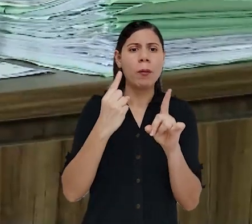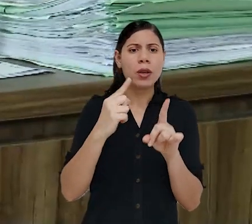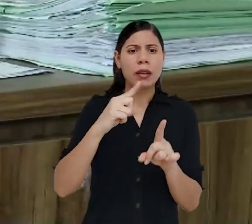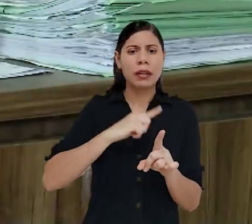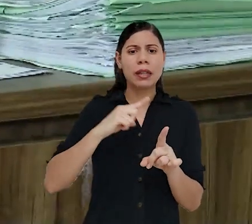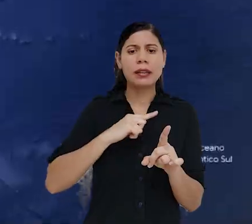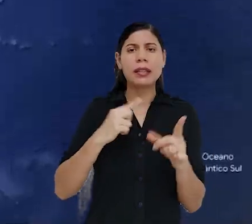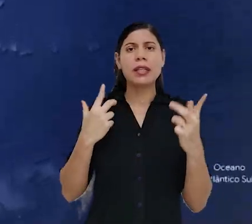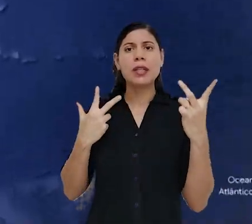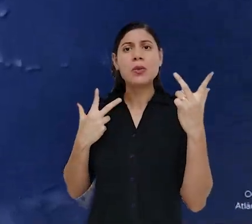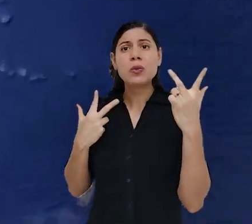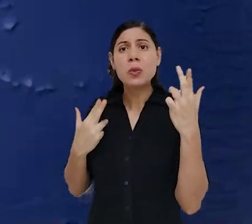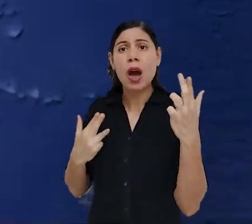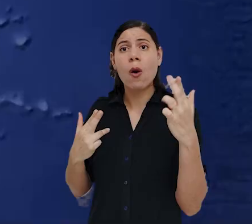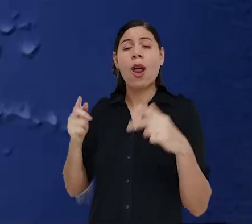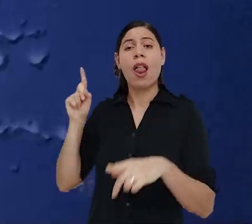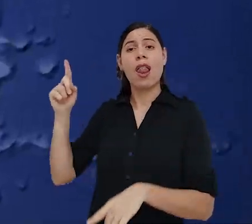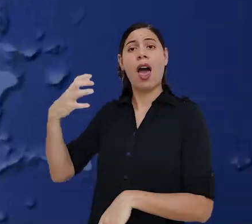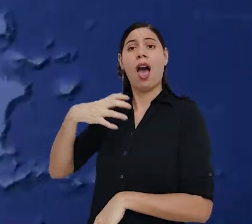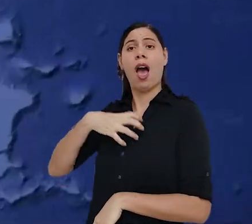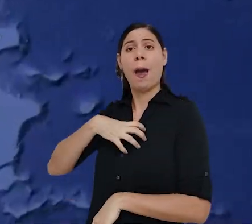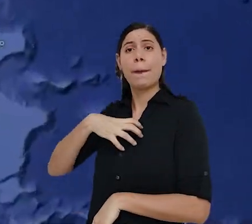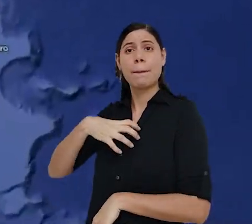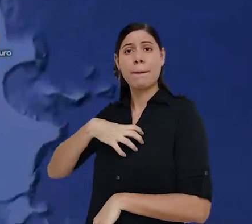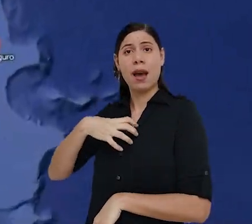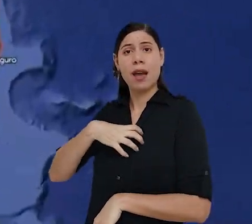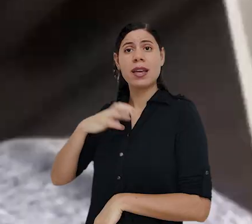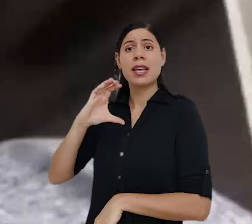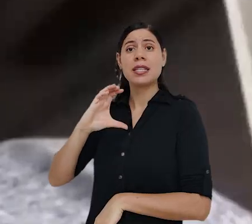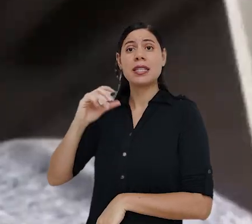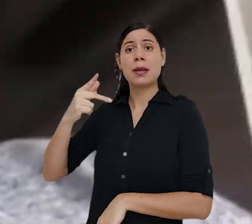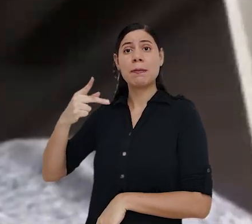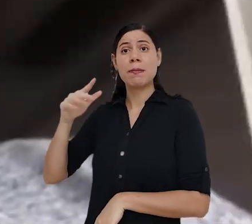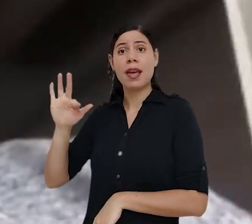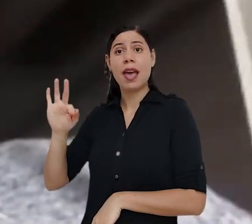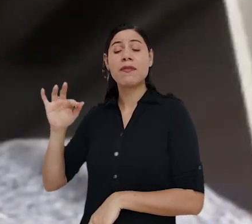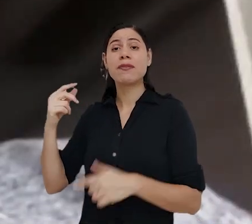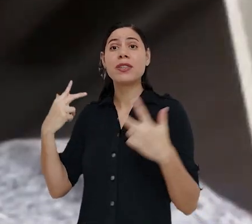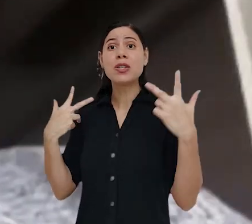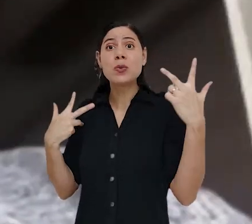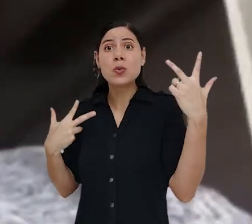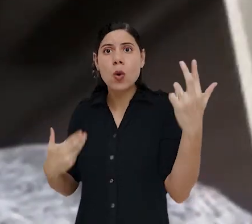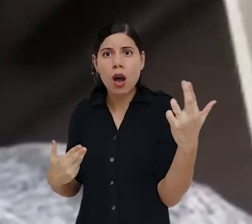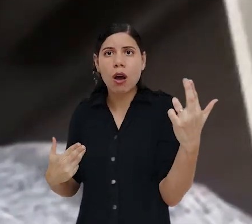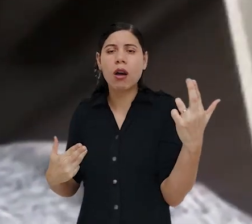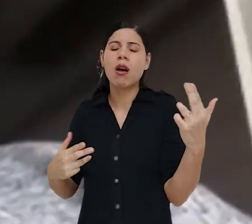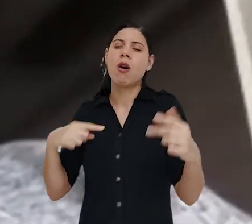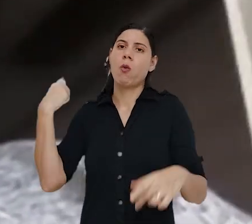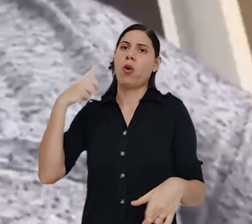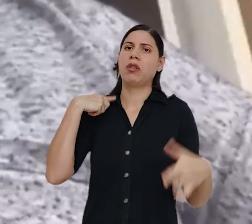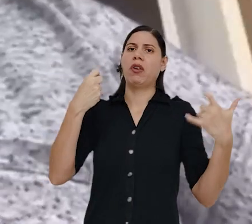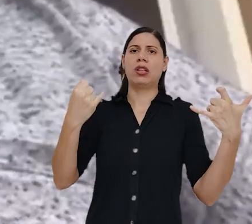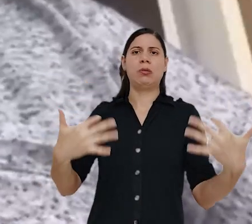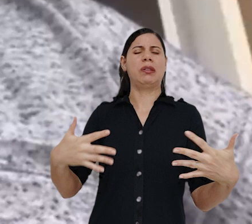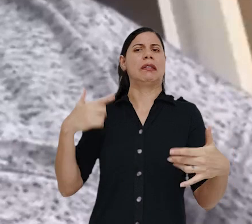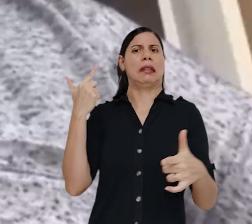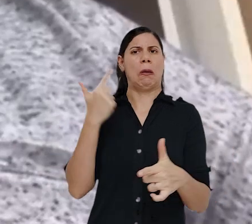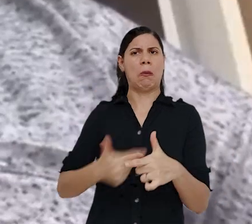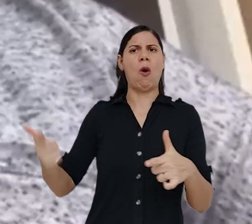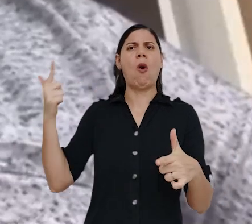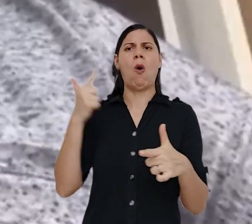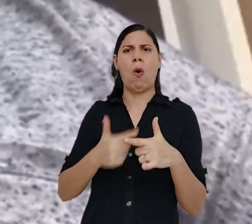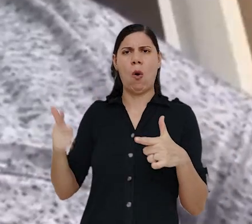um homônimo seu na Bahia, com um CPF igual. O advogado dele disse que houve muito transtorno. Ele tinha